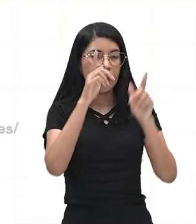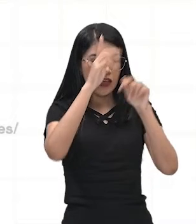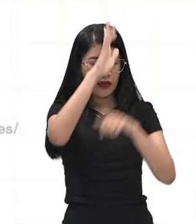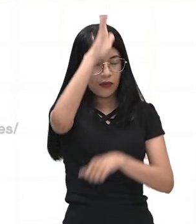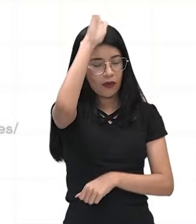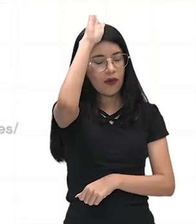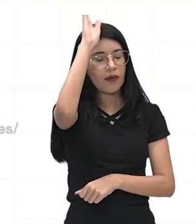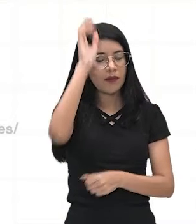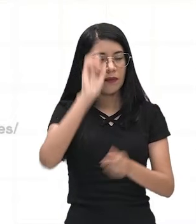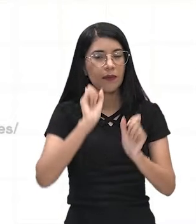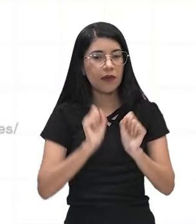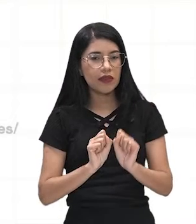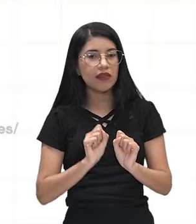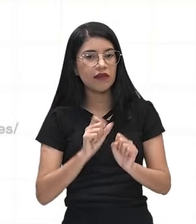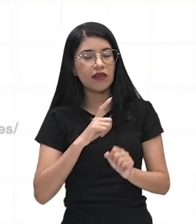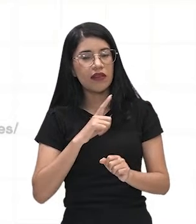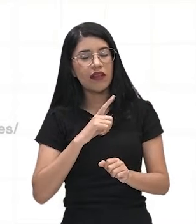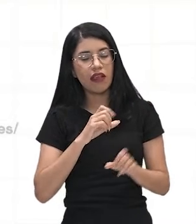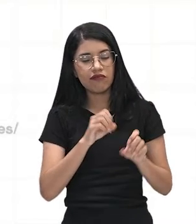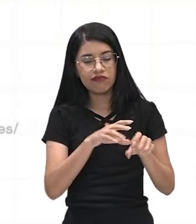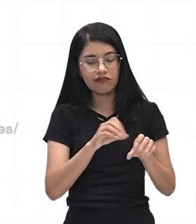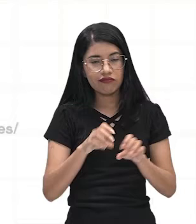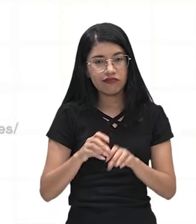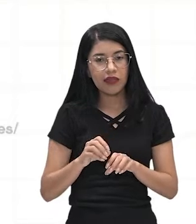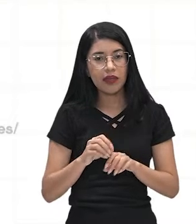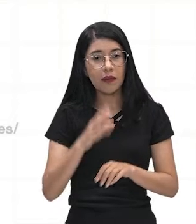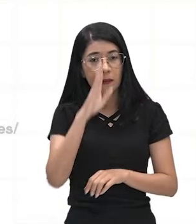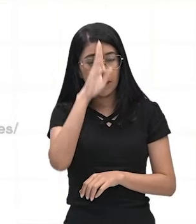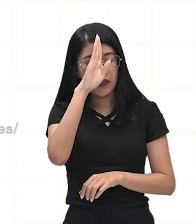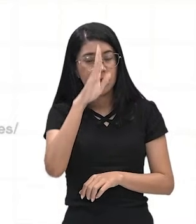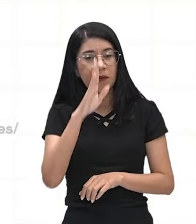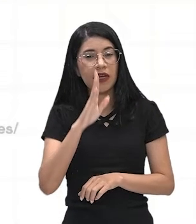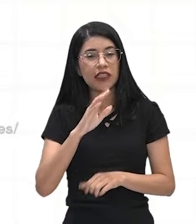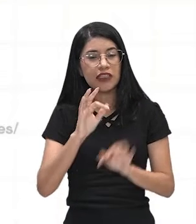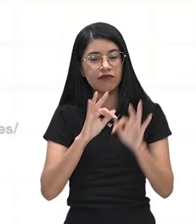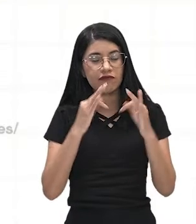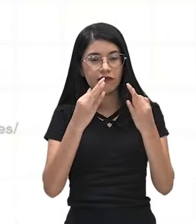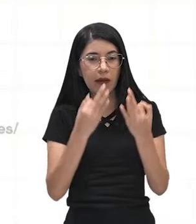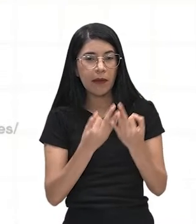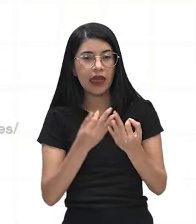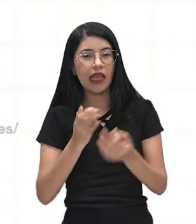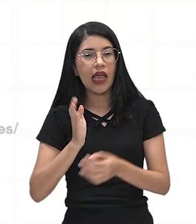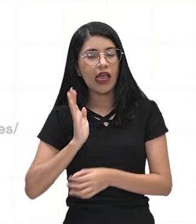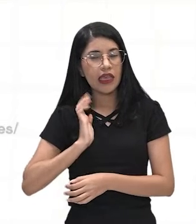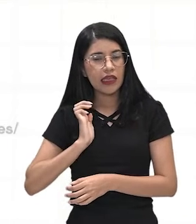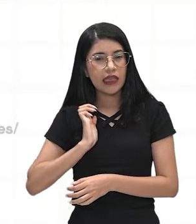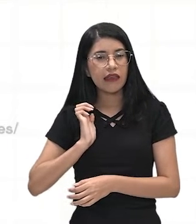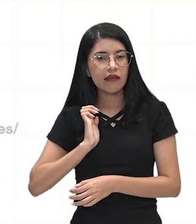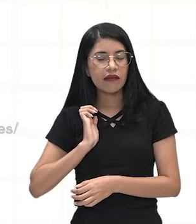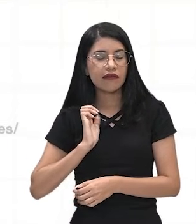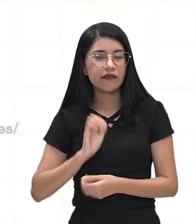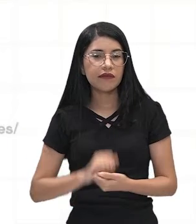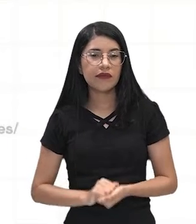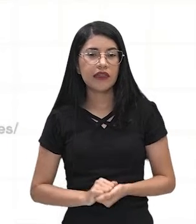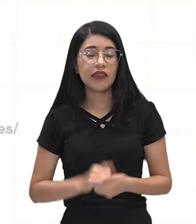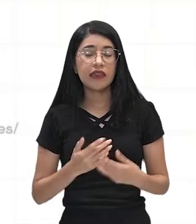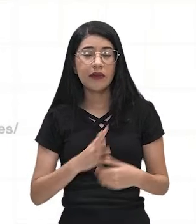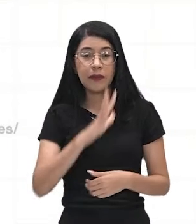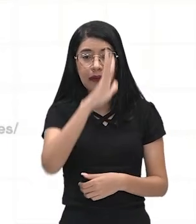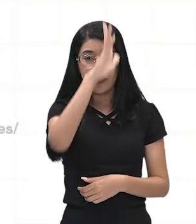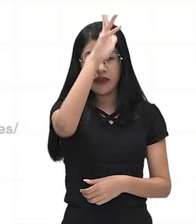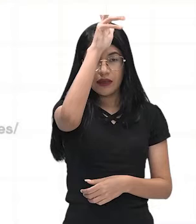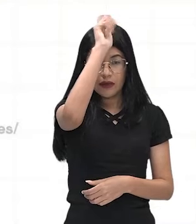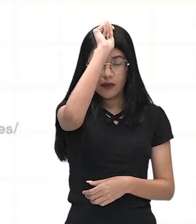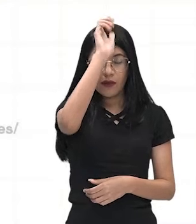de educação, especialmente aquelas que vinham de família mais rica. Então, em Roma, as mulheres tinham um pouco